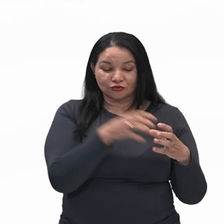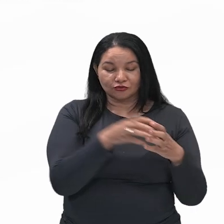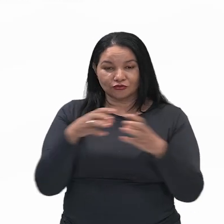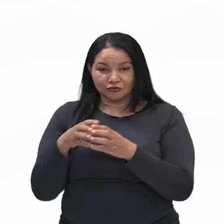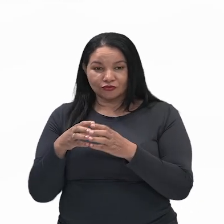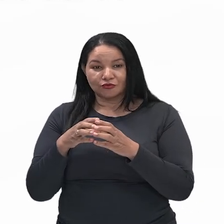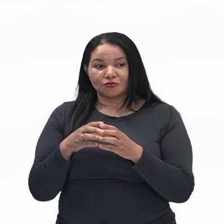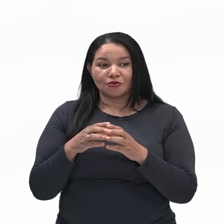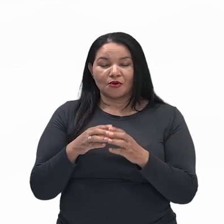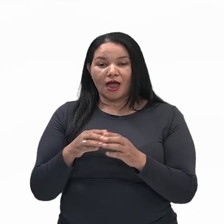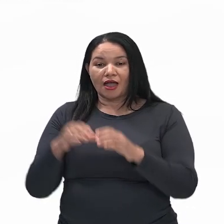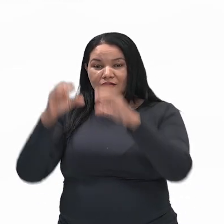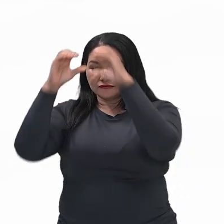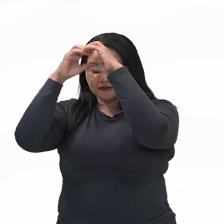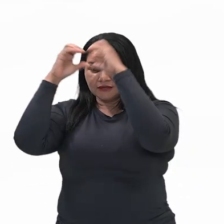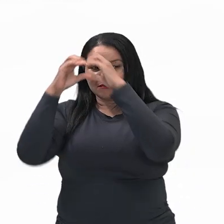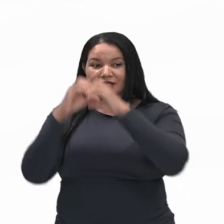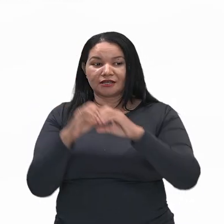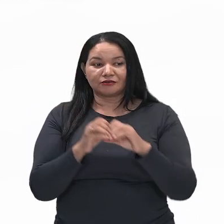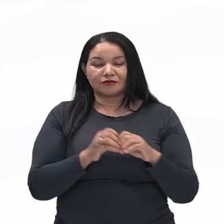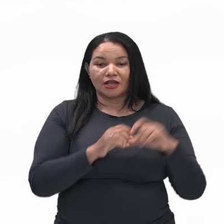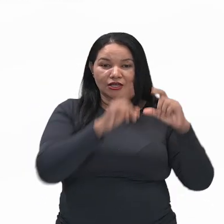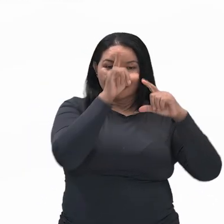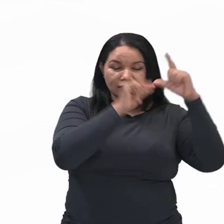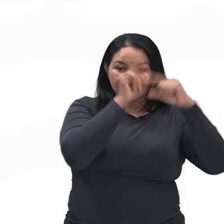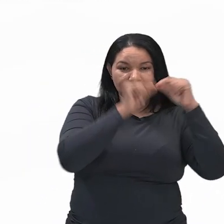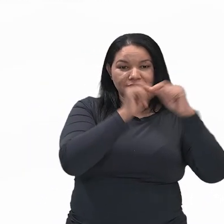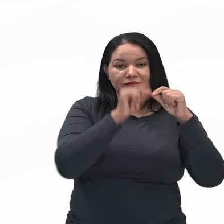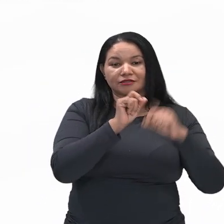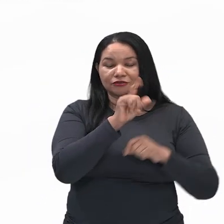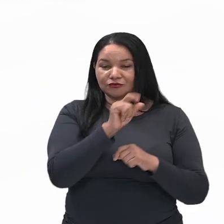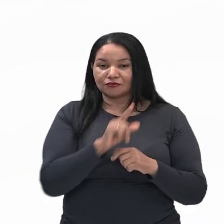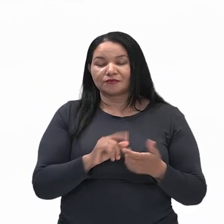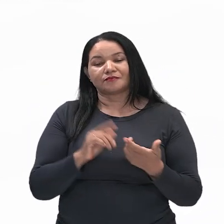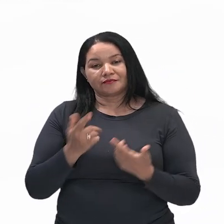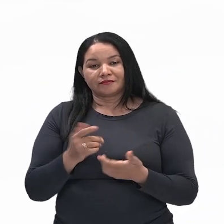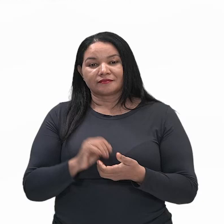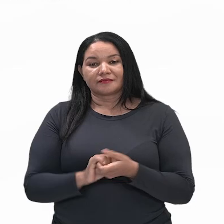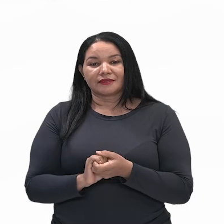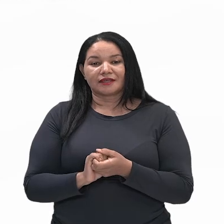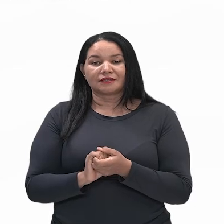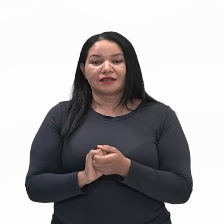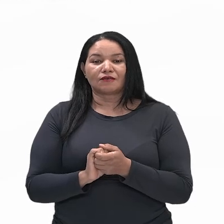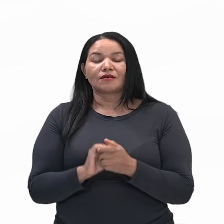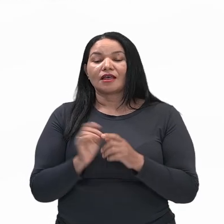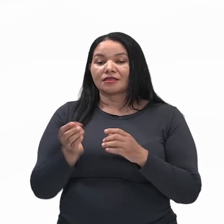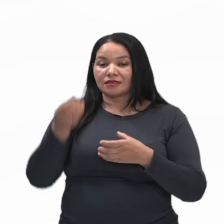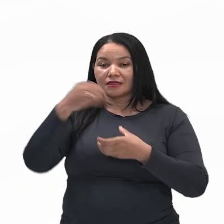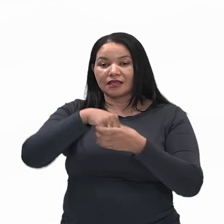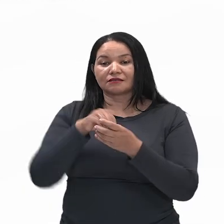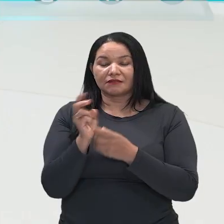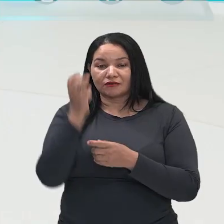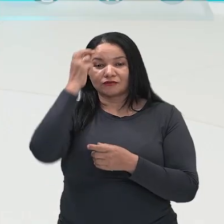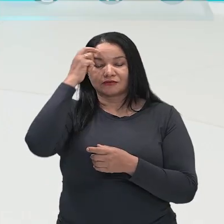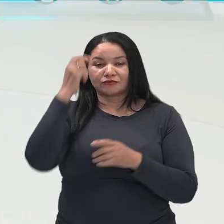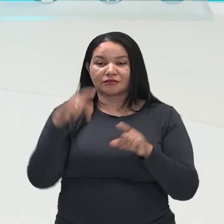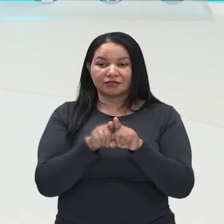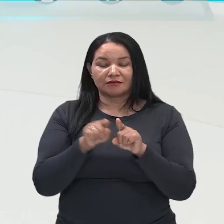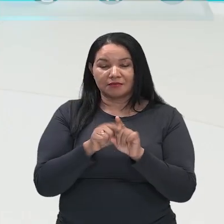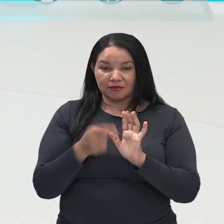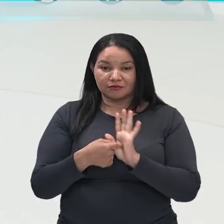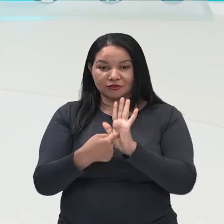Garantido Vermelho e o Caprichoso Azul e Branco, certo? Então, dentro dessa cultura, nós trouxemos aqui para